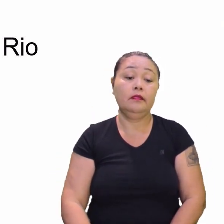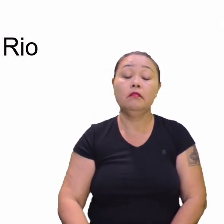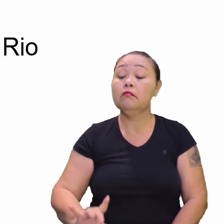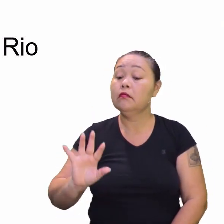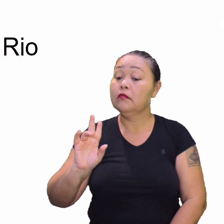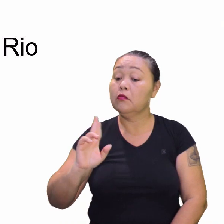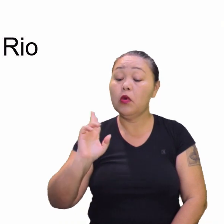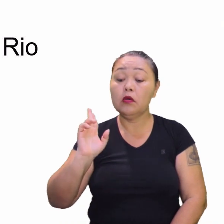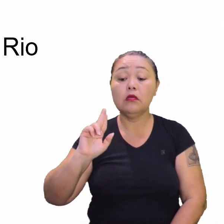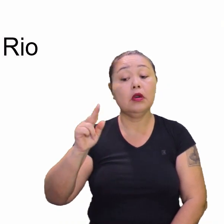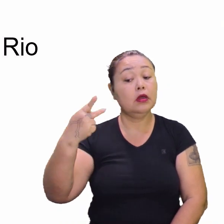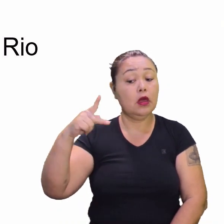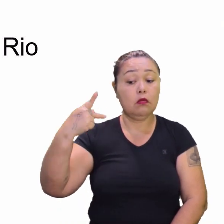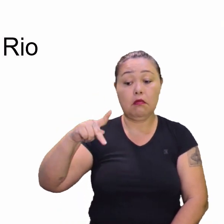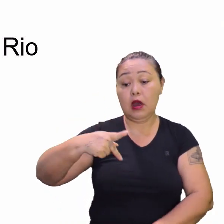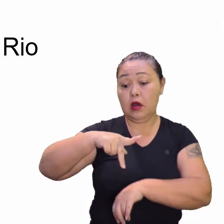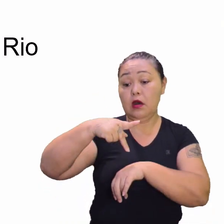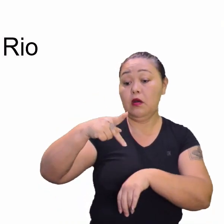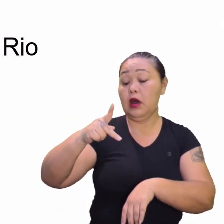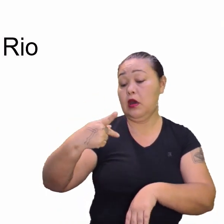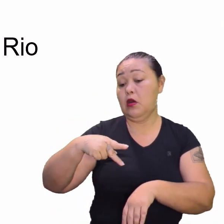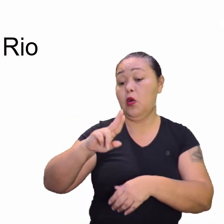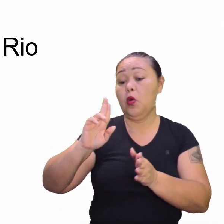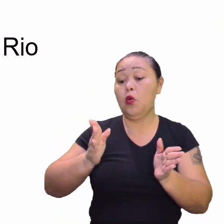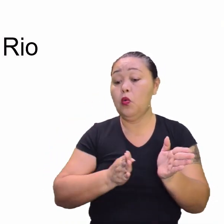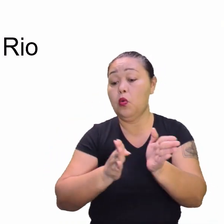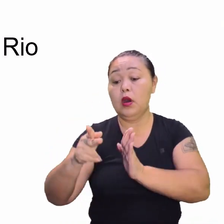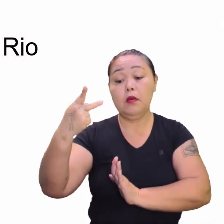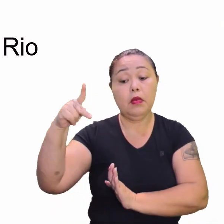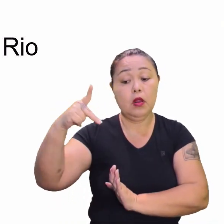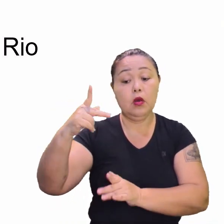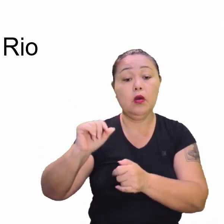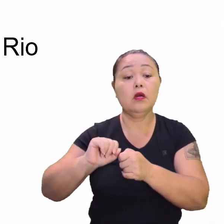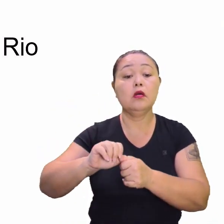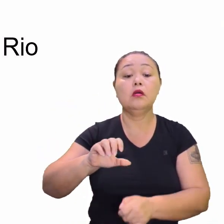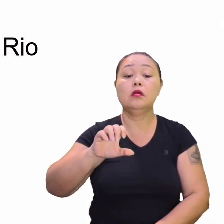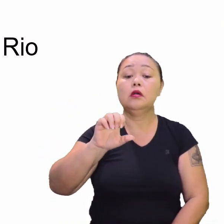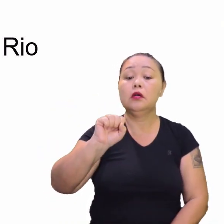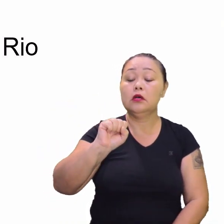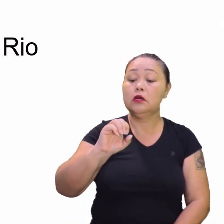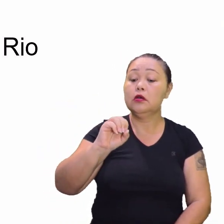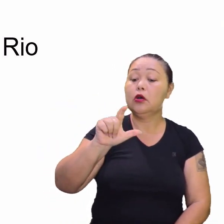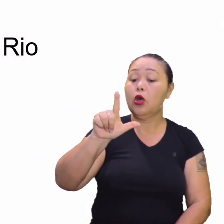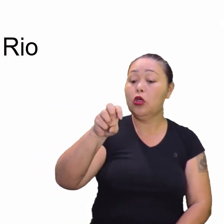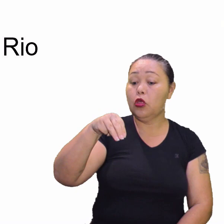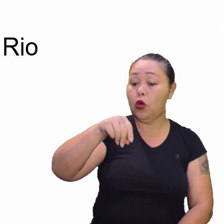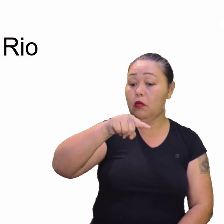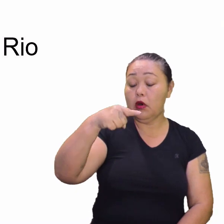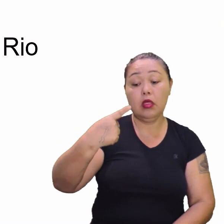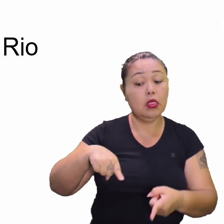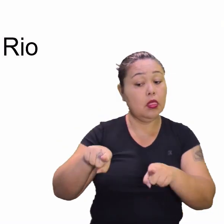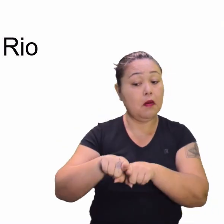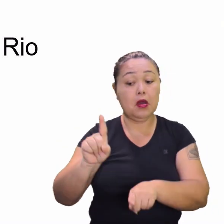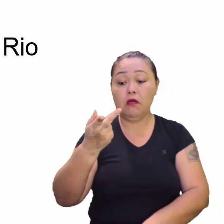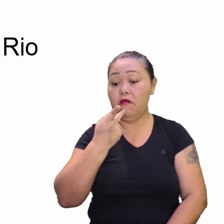E nem no Rio Paraguai. O professor falou do Rio Solimões? Também não.